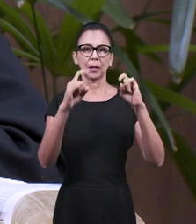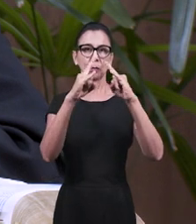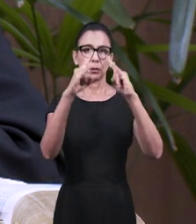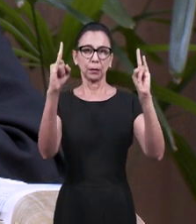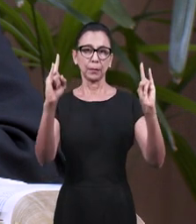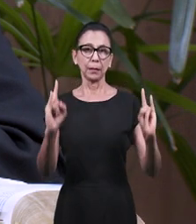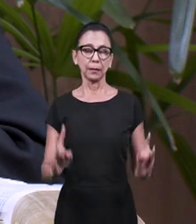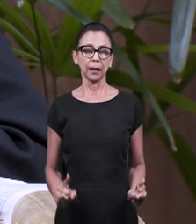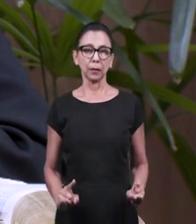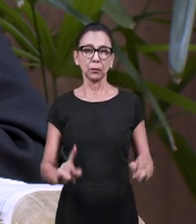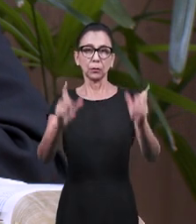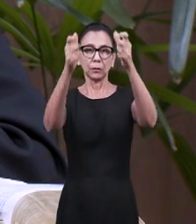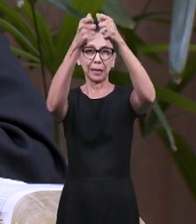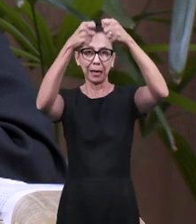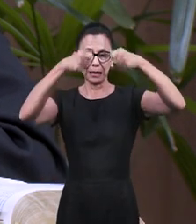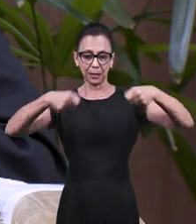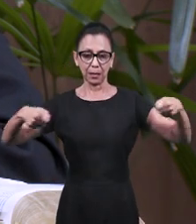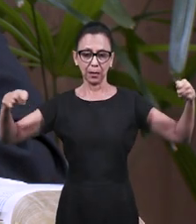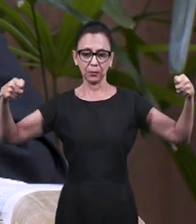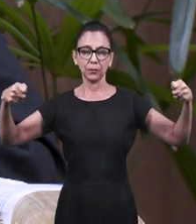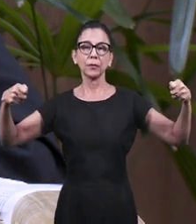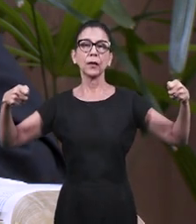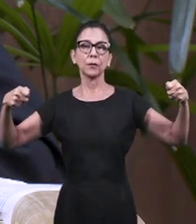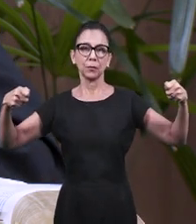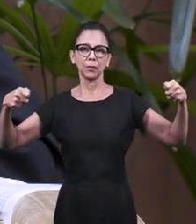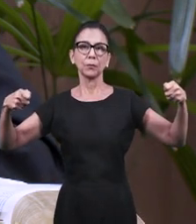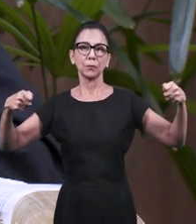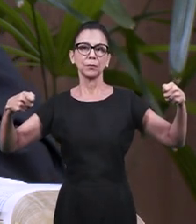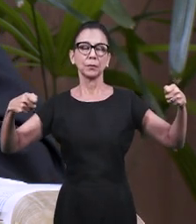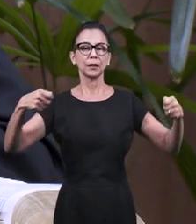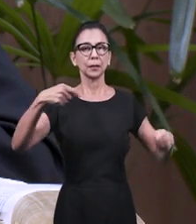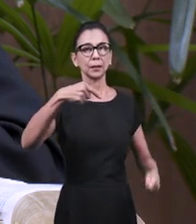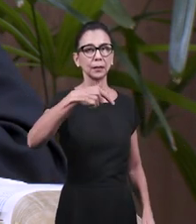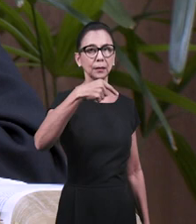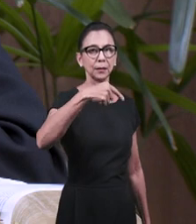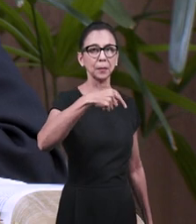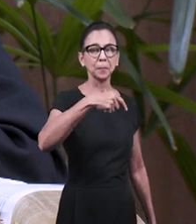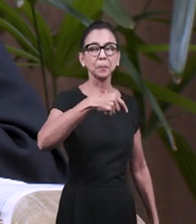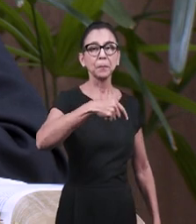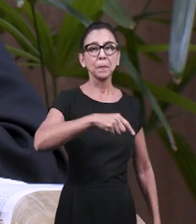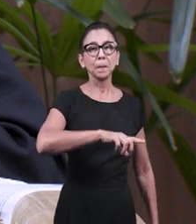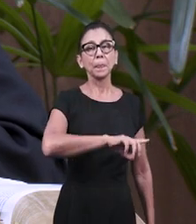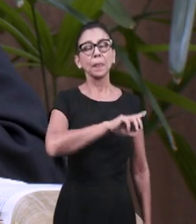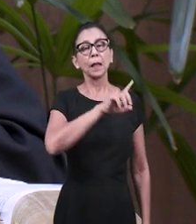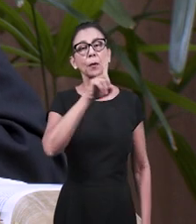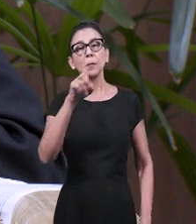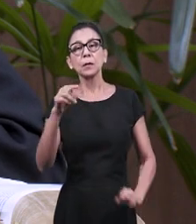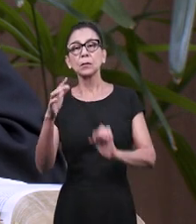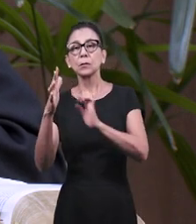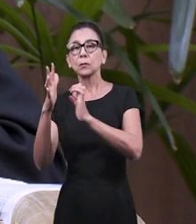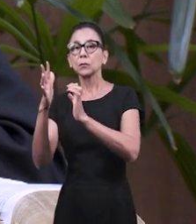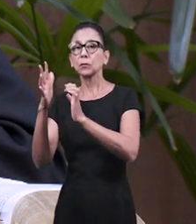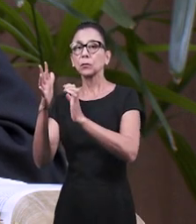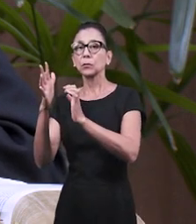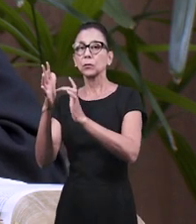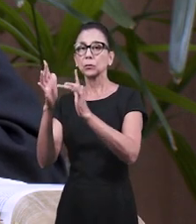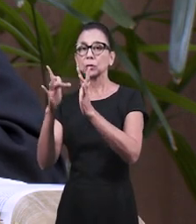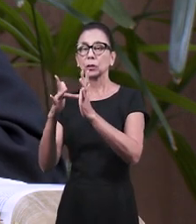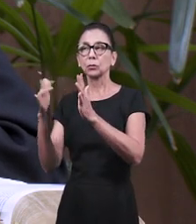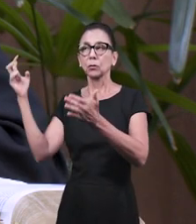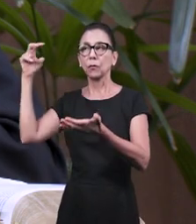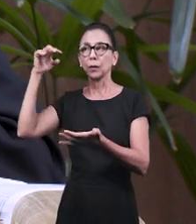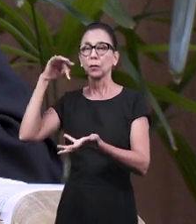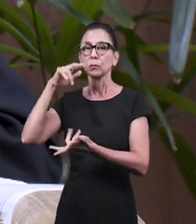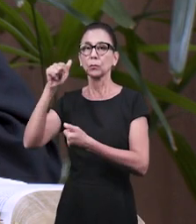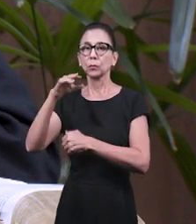Até hoje, quando é lido Moisés, o véu está posto sobre o coração deles. Mas quando se converterem ao Senhor,